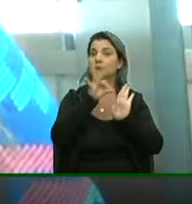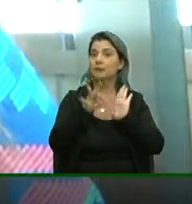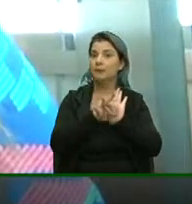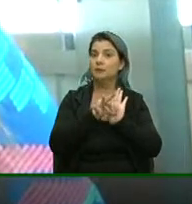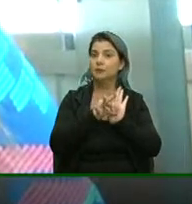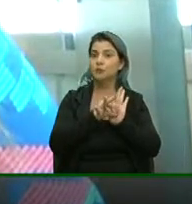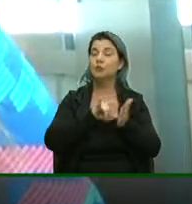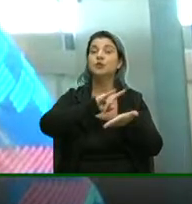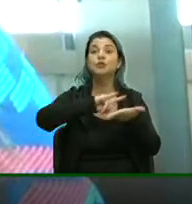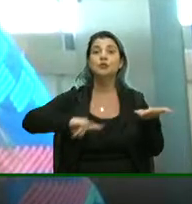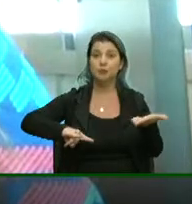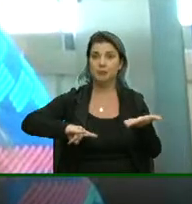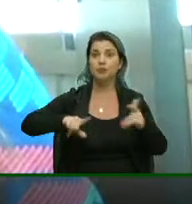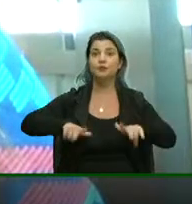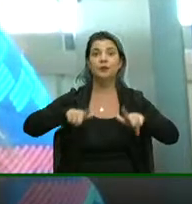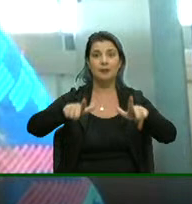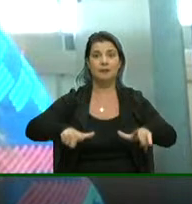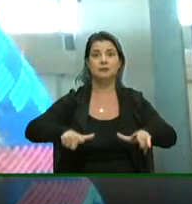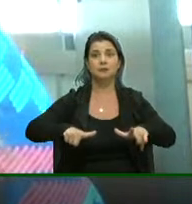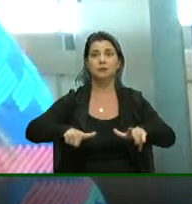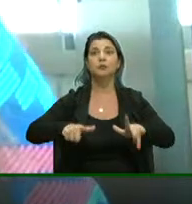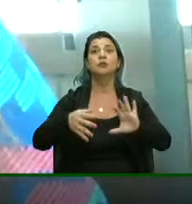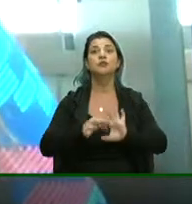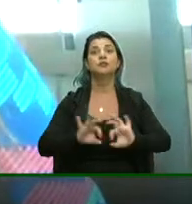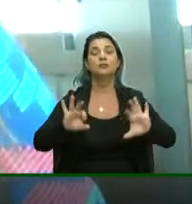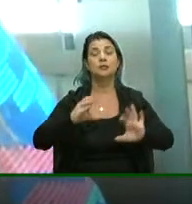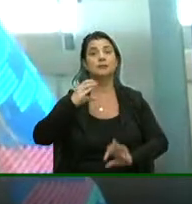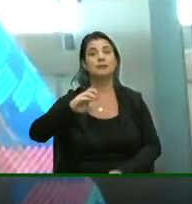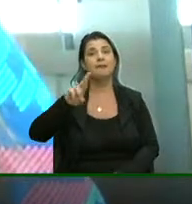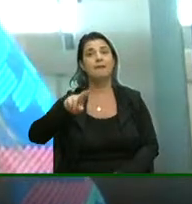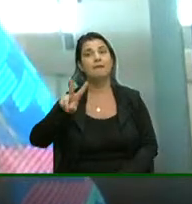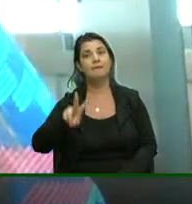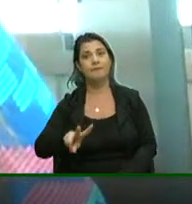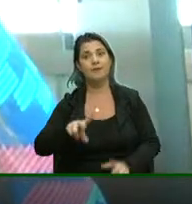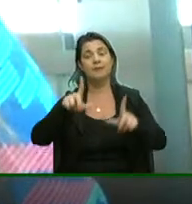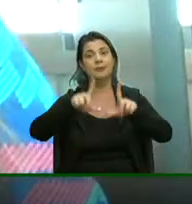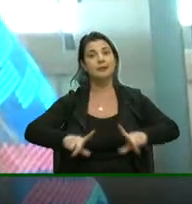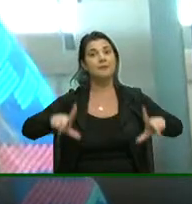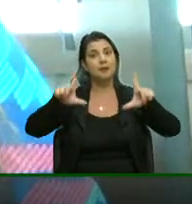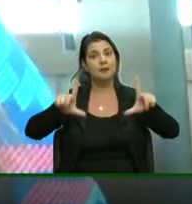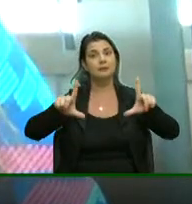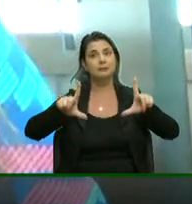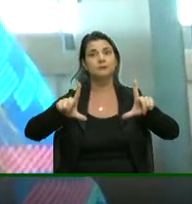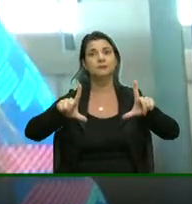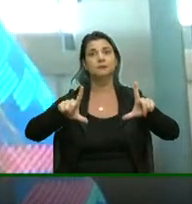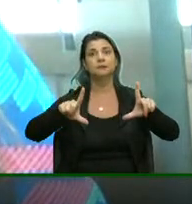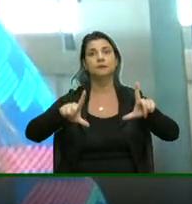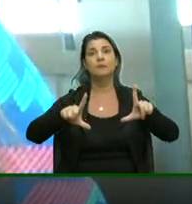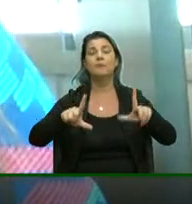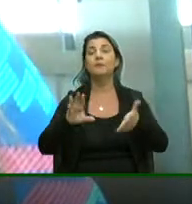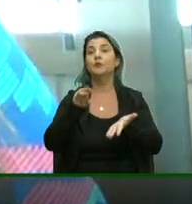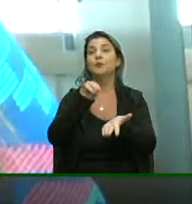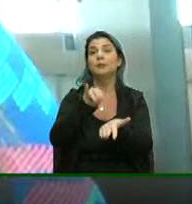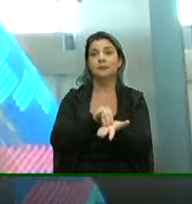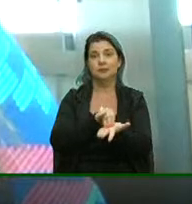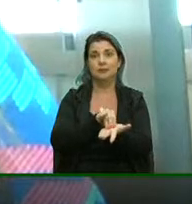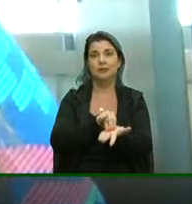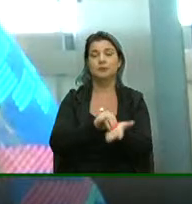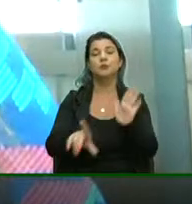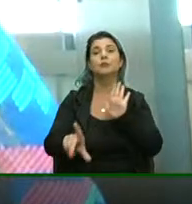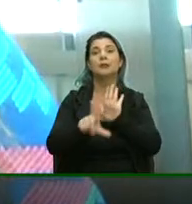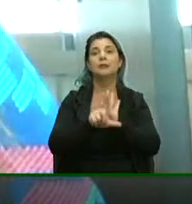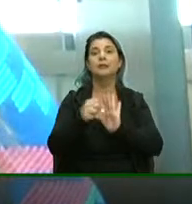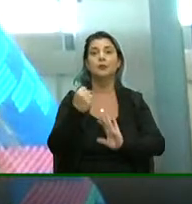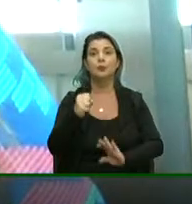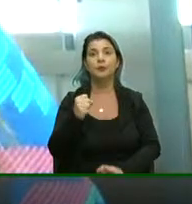de certificado de registro de licenciamento de veículo, CRLV, da tabela de incidência do então anexo da lei